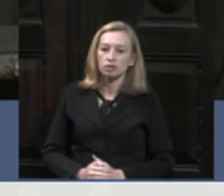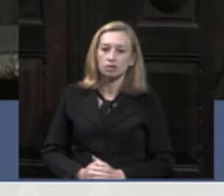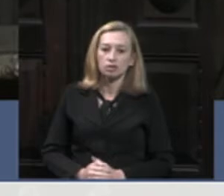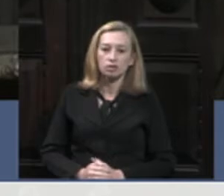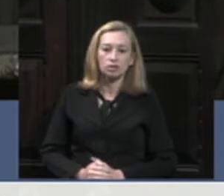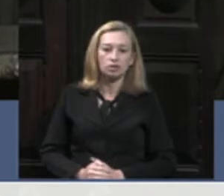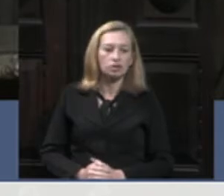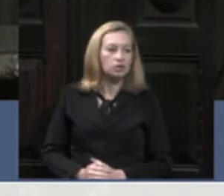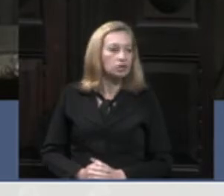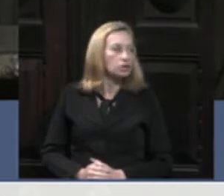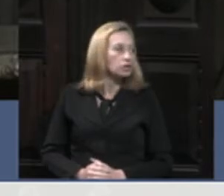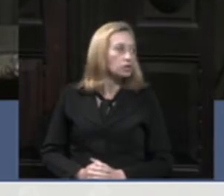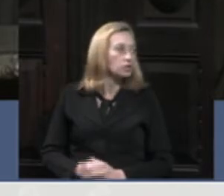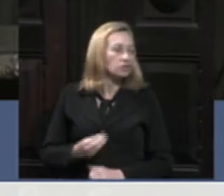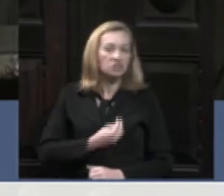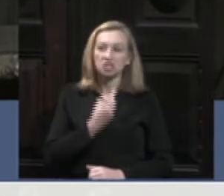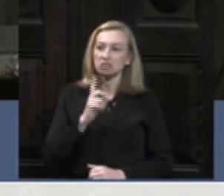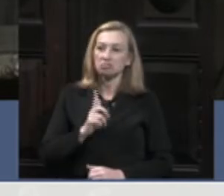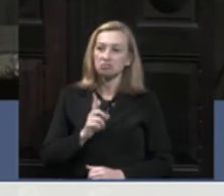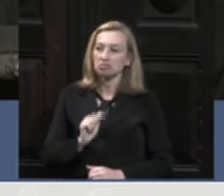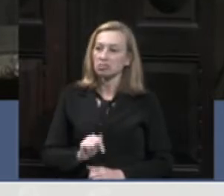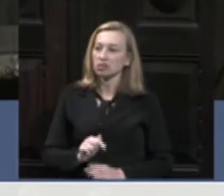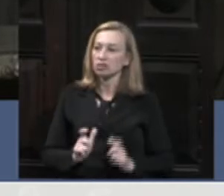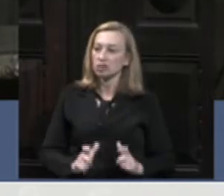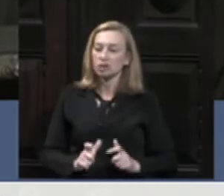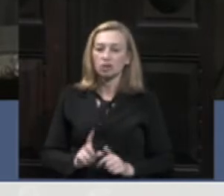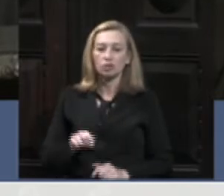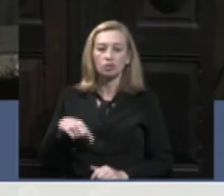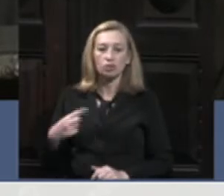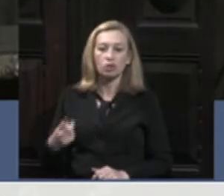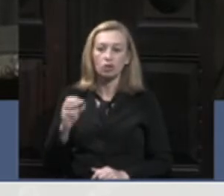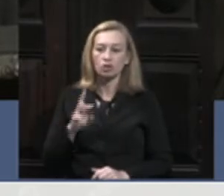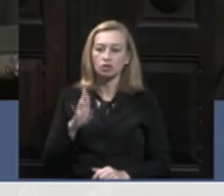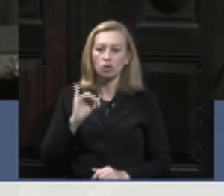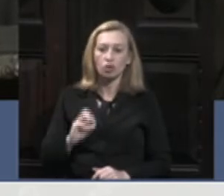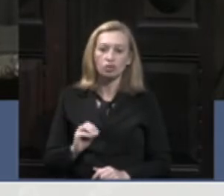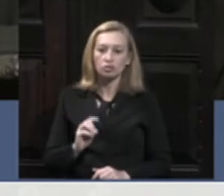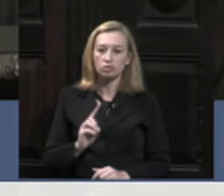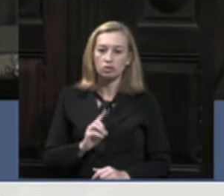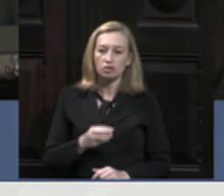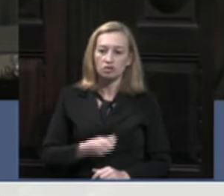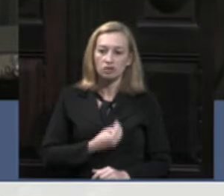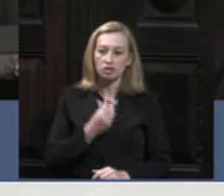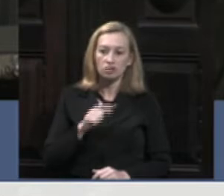Não se encontrando presente, o próximo orador, Osório.